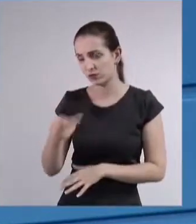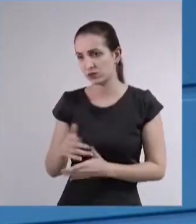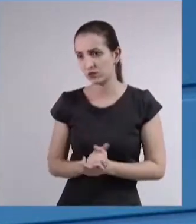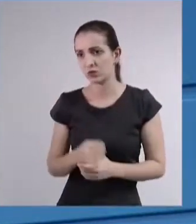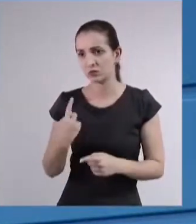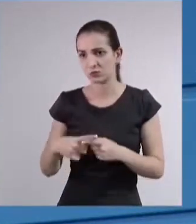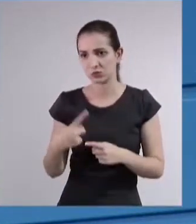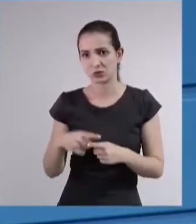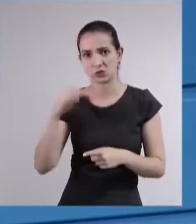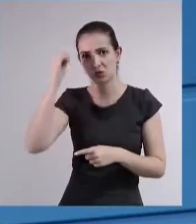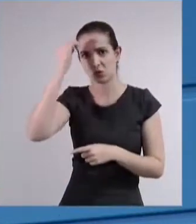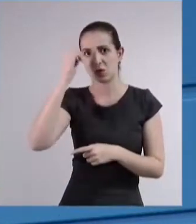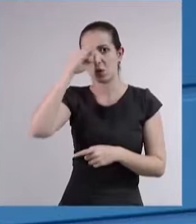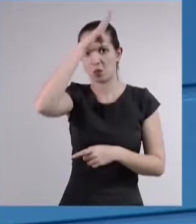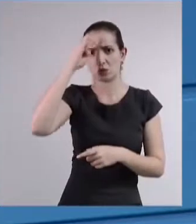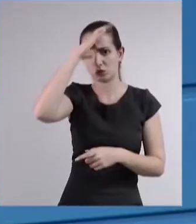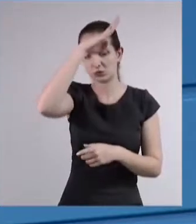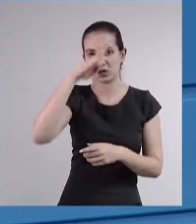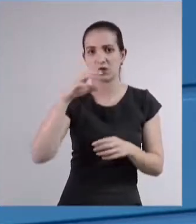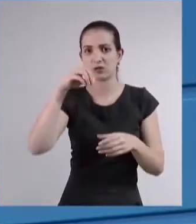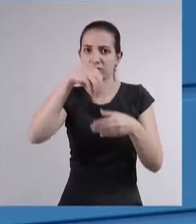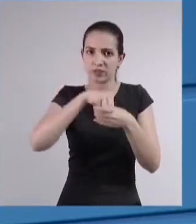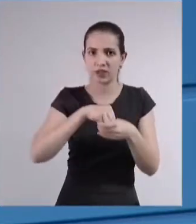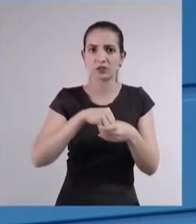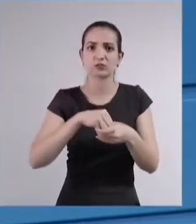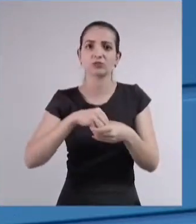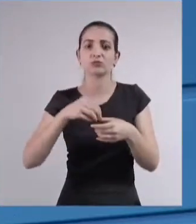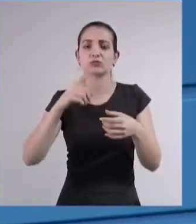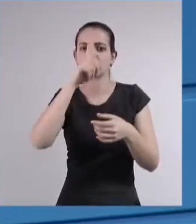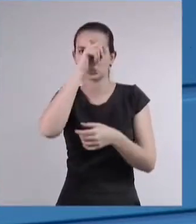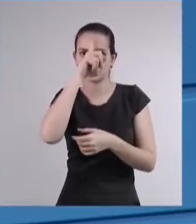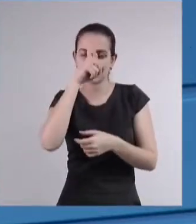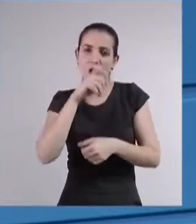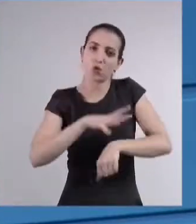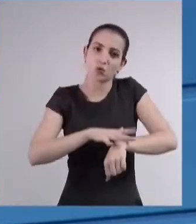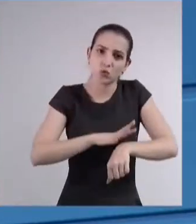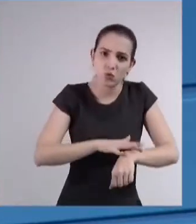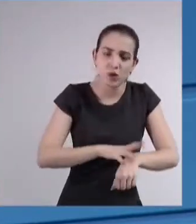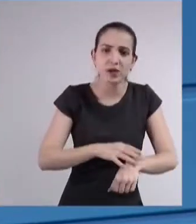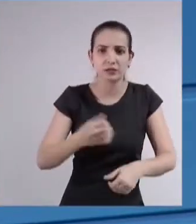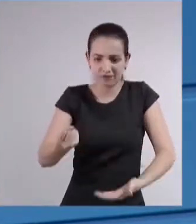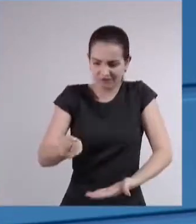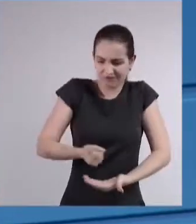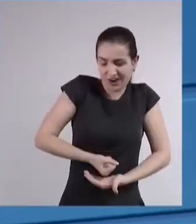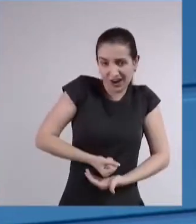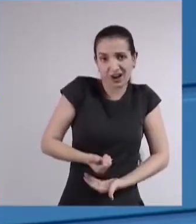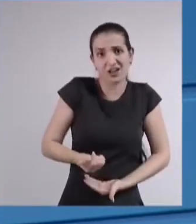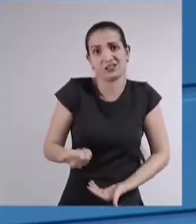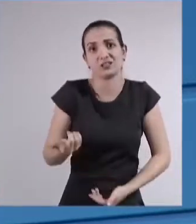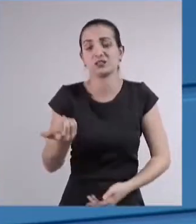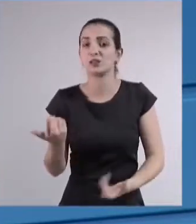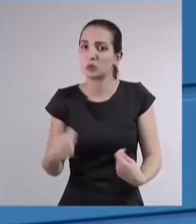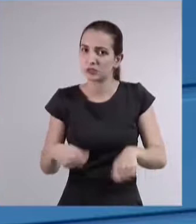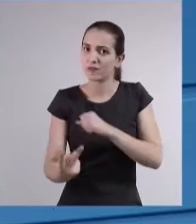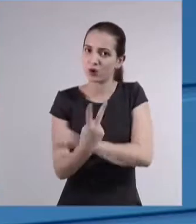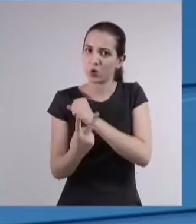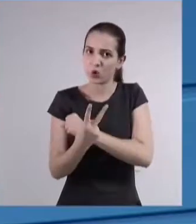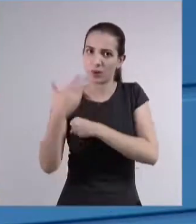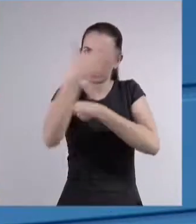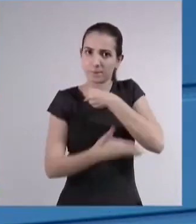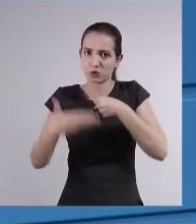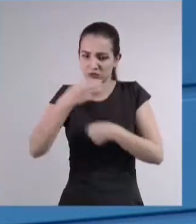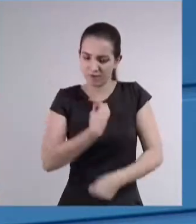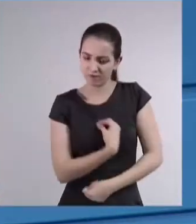no hospital, obviamente levou uma facada, e aí, a partir daquele ato, tinha que resguardar a sua integridade física, a sua própria